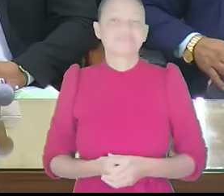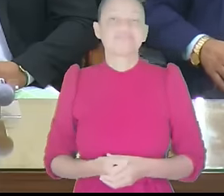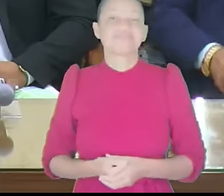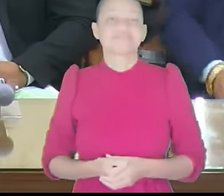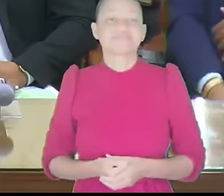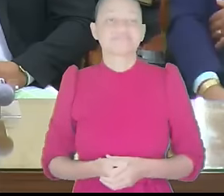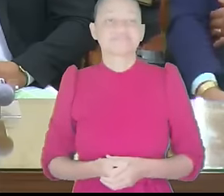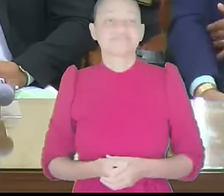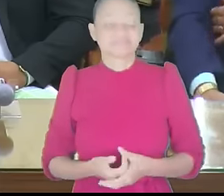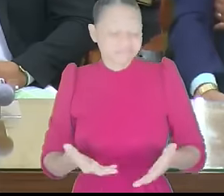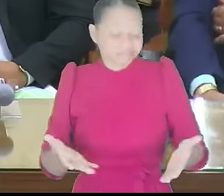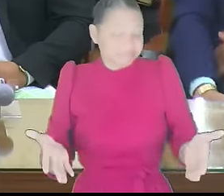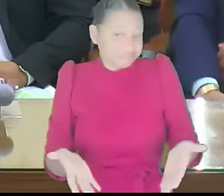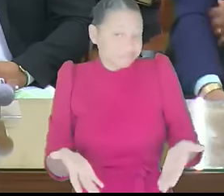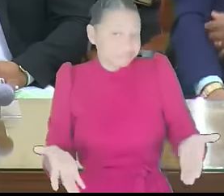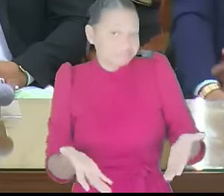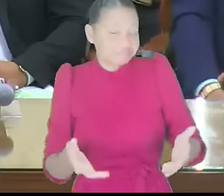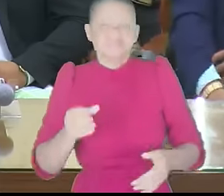É hoje.